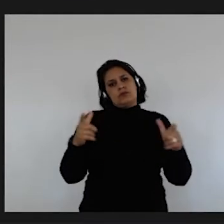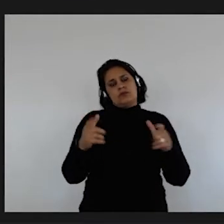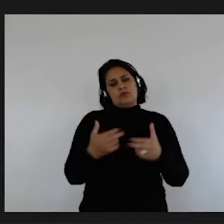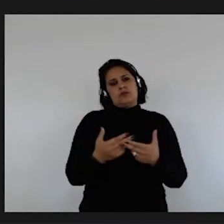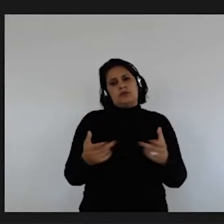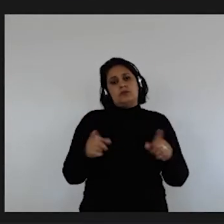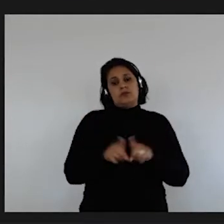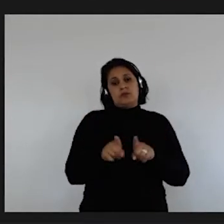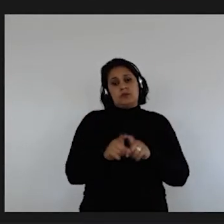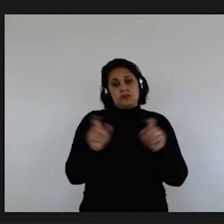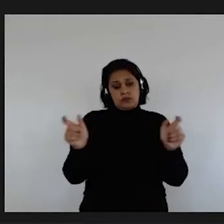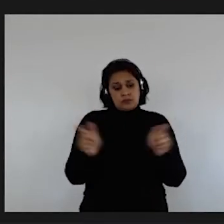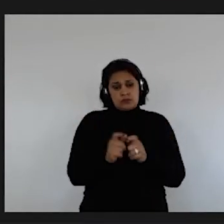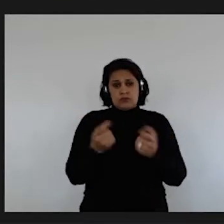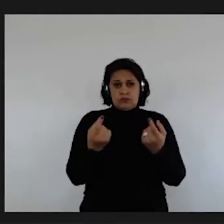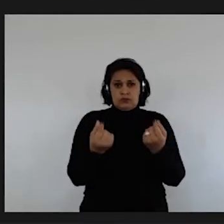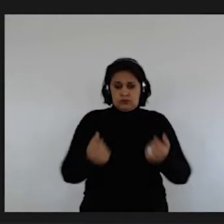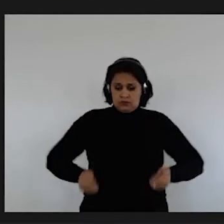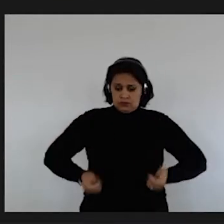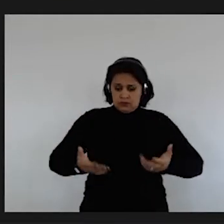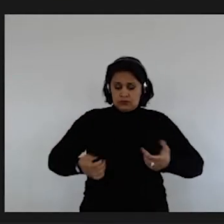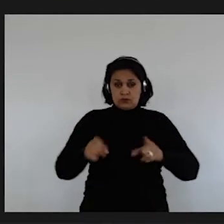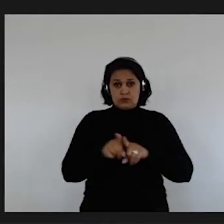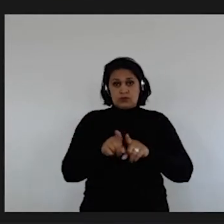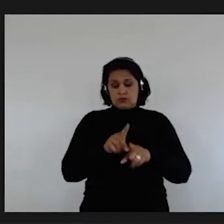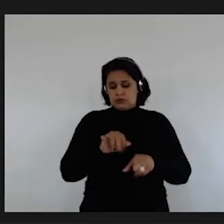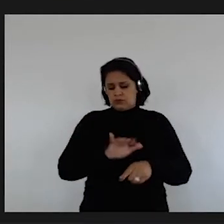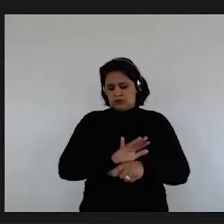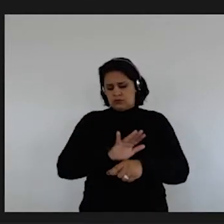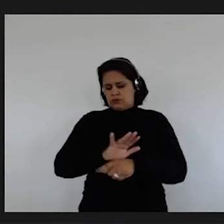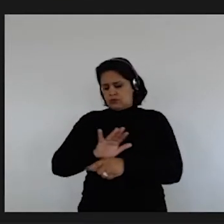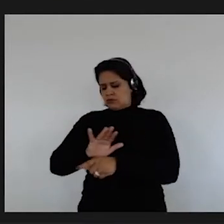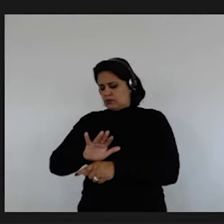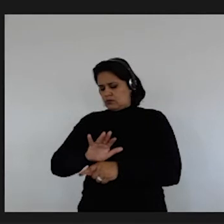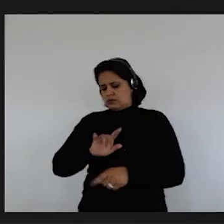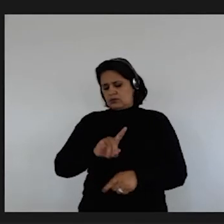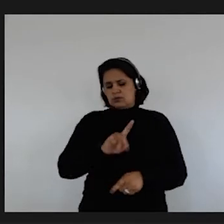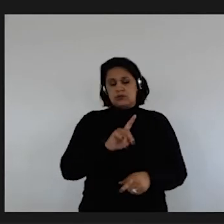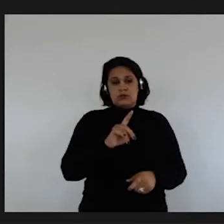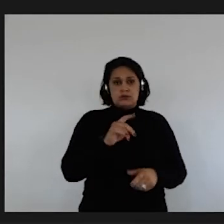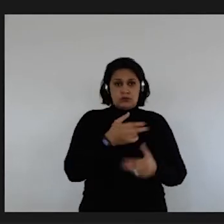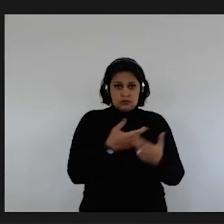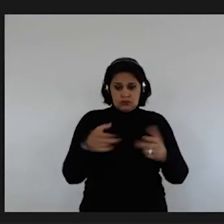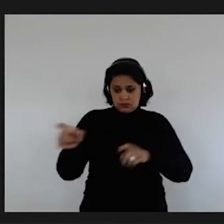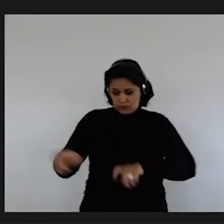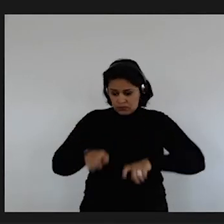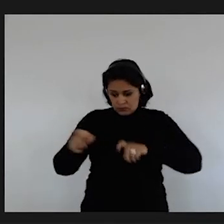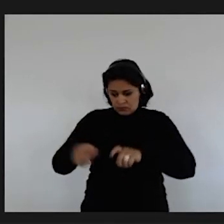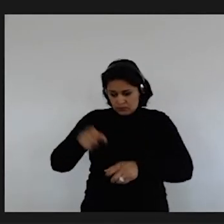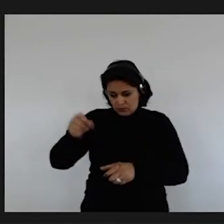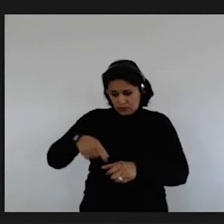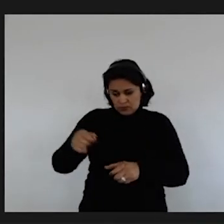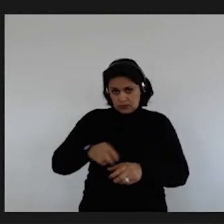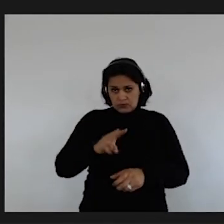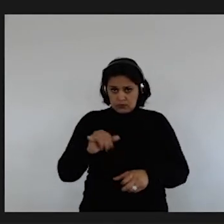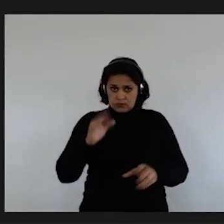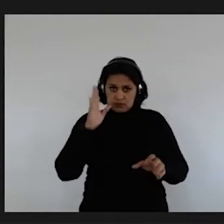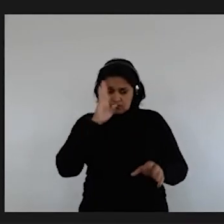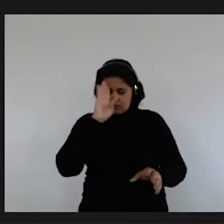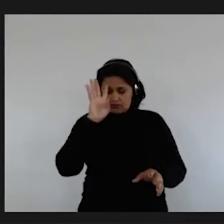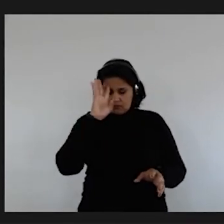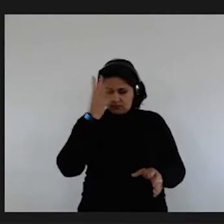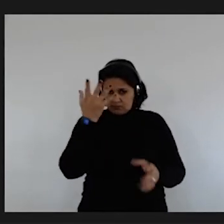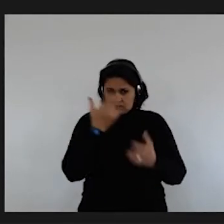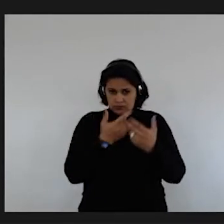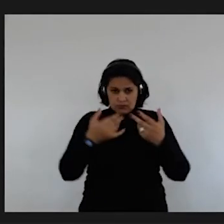reduzem os custos. Além disso, contribuirão para que os produtores rurais tomem decisões mais acertadas. Em cada país,